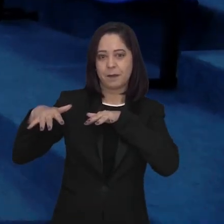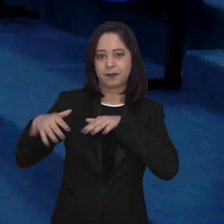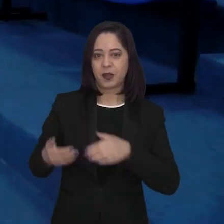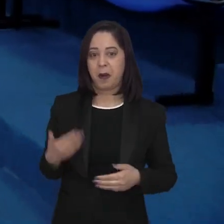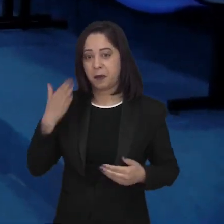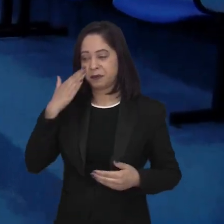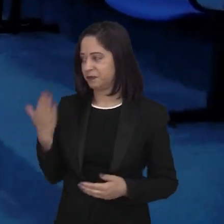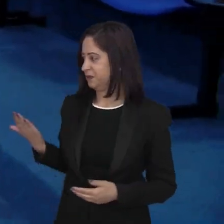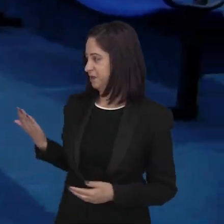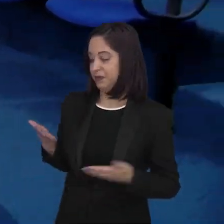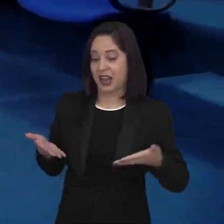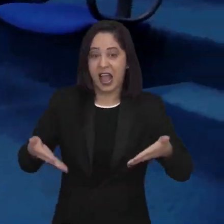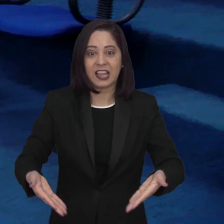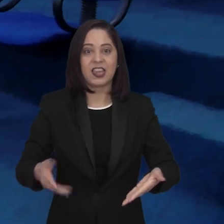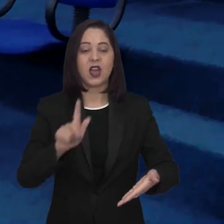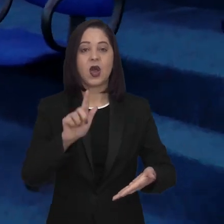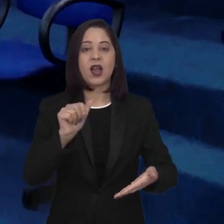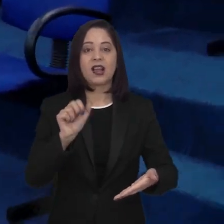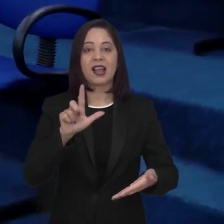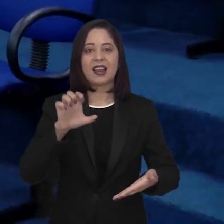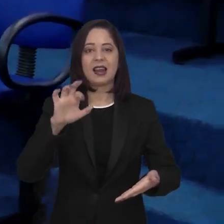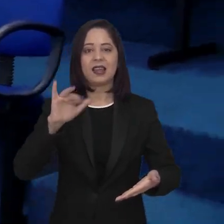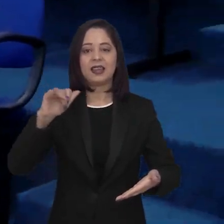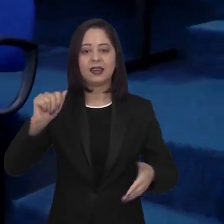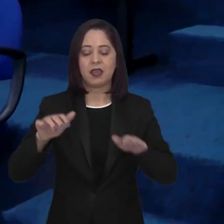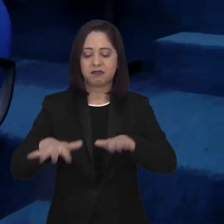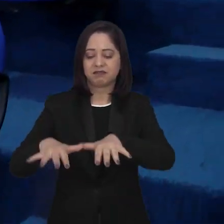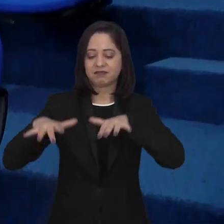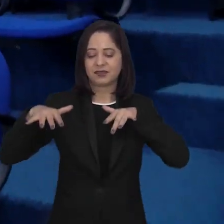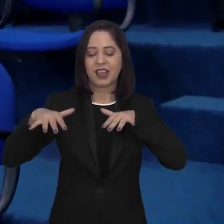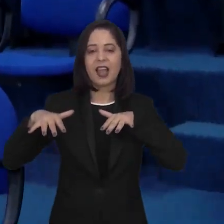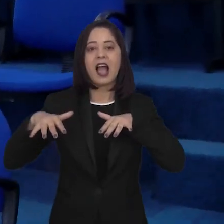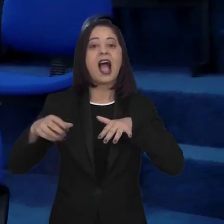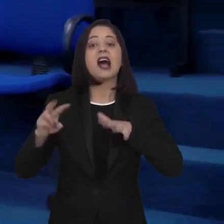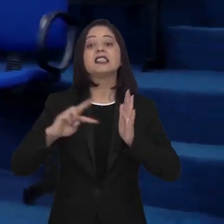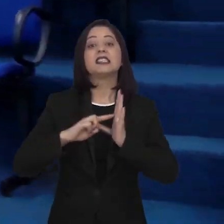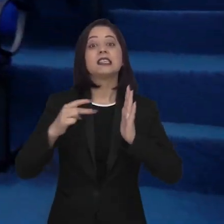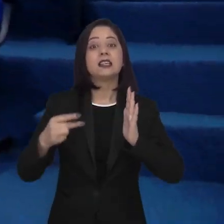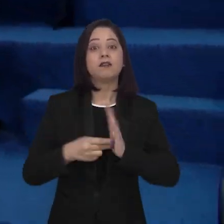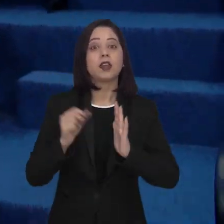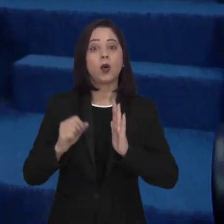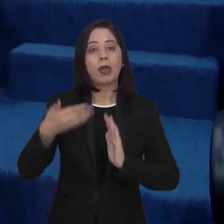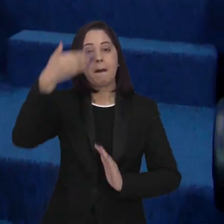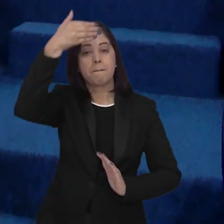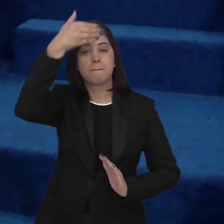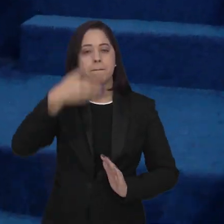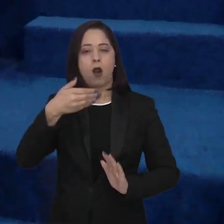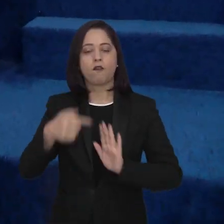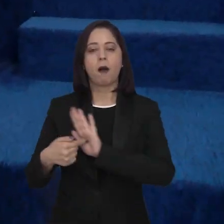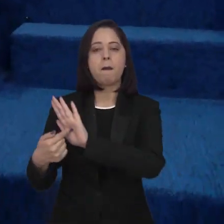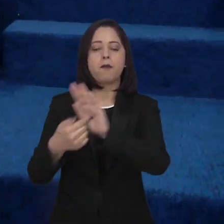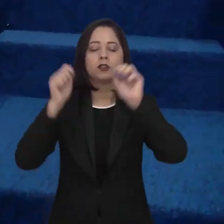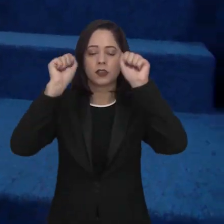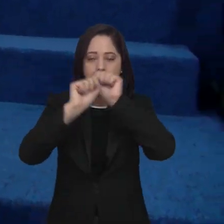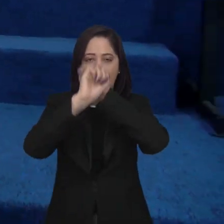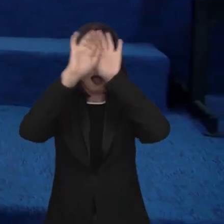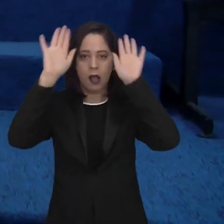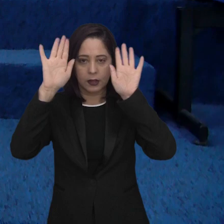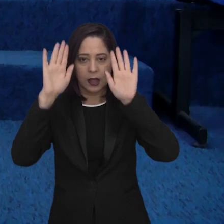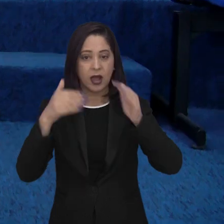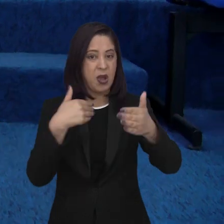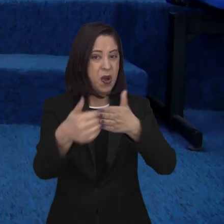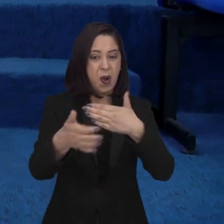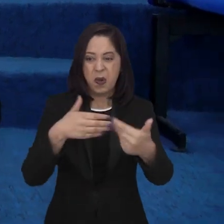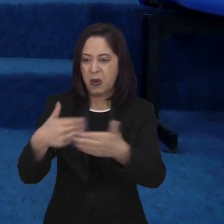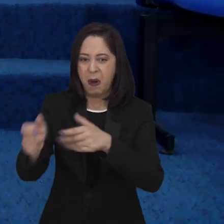população. É isso mesmo. Agora eu estou aqui na galeria. Esse espaço é uma forma de garantir a transparência do poder